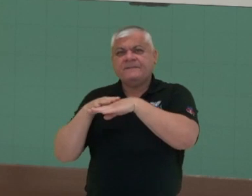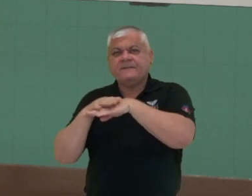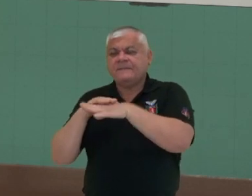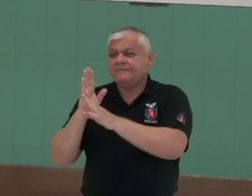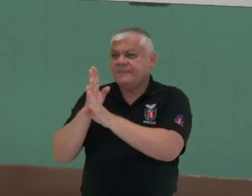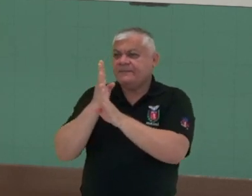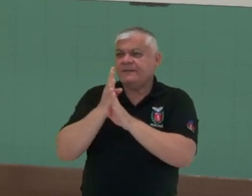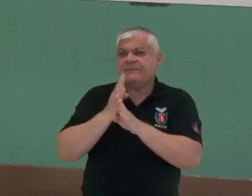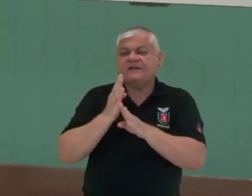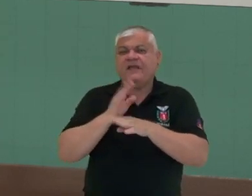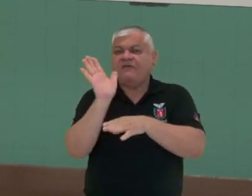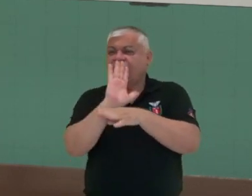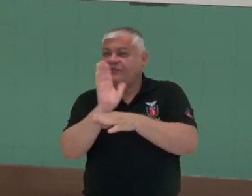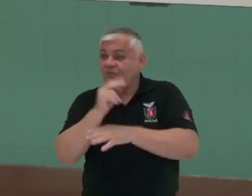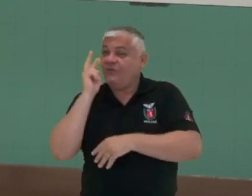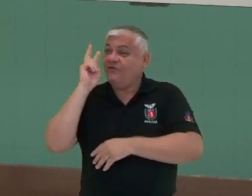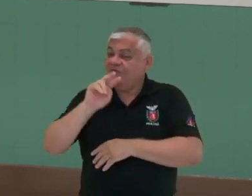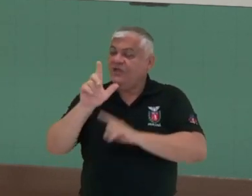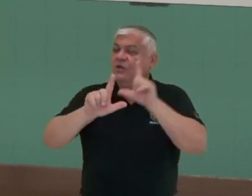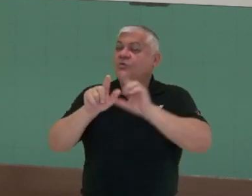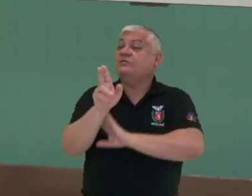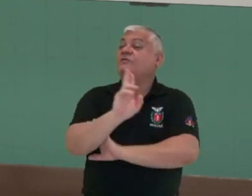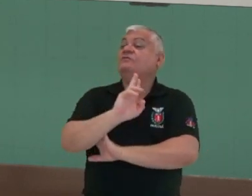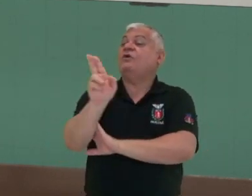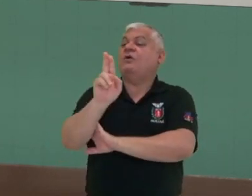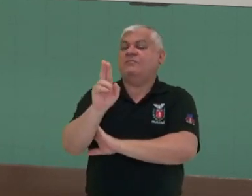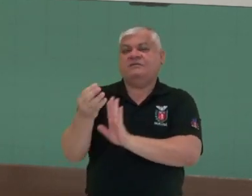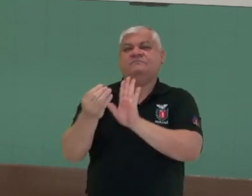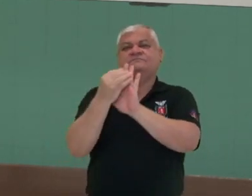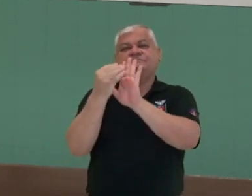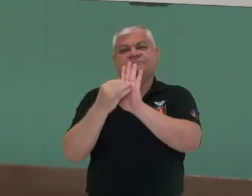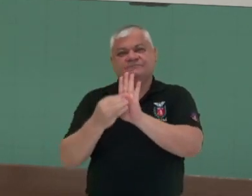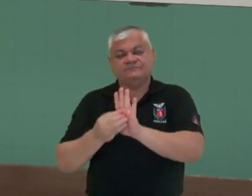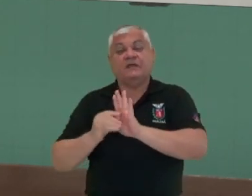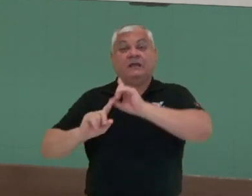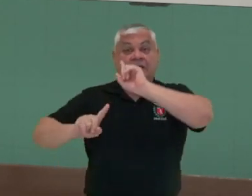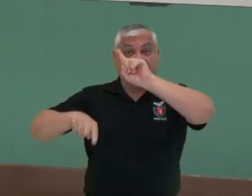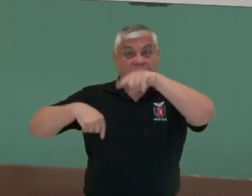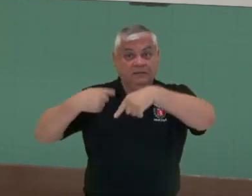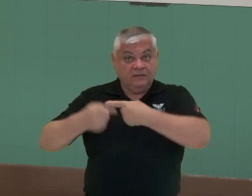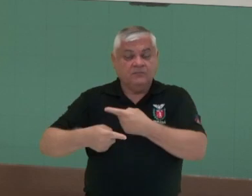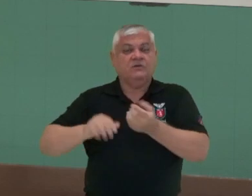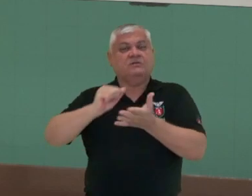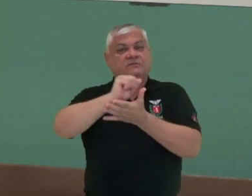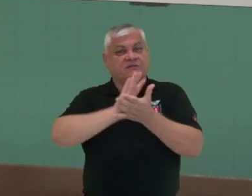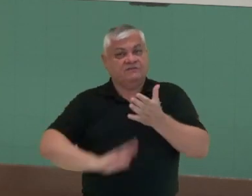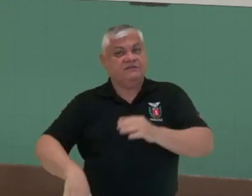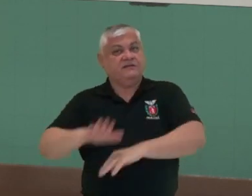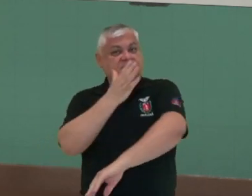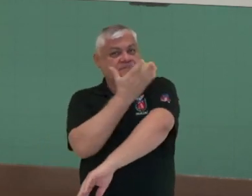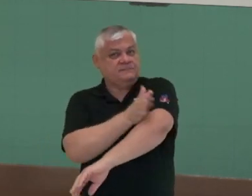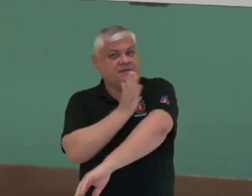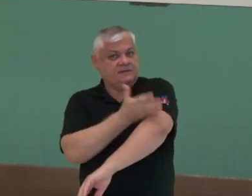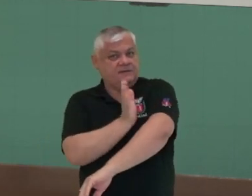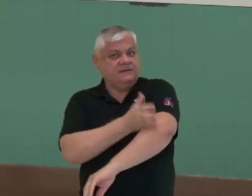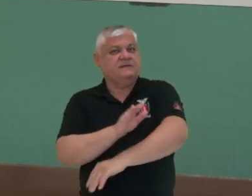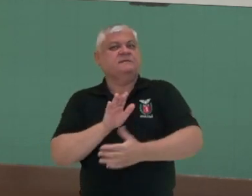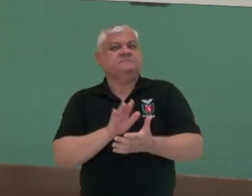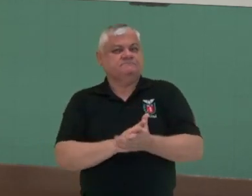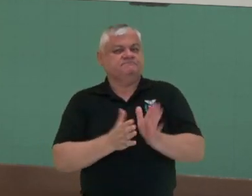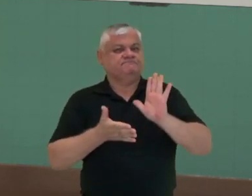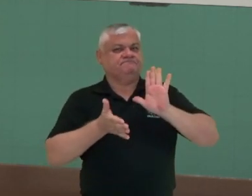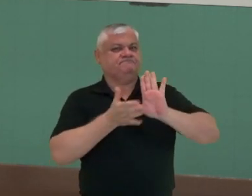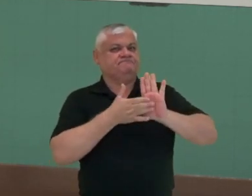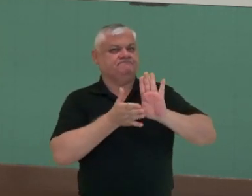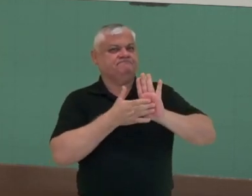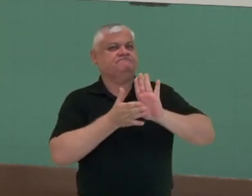pouquinho essas questões, esses movimentos, e depois disso a gente vai realizar uma atividade prática. Olha só qual é a minha proposta